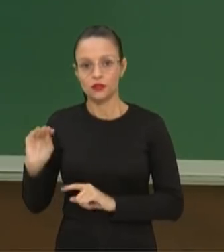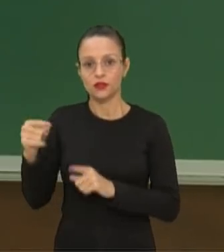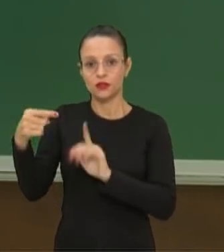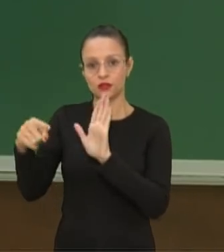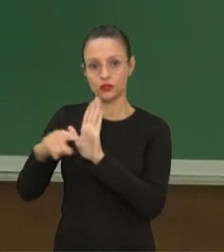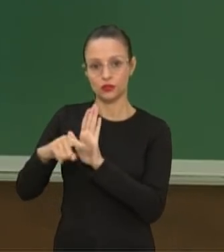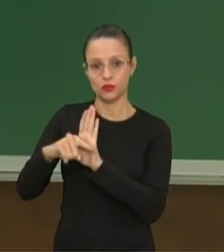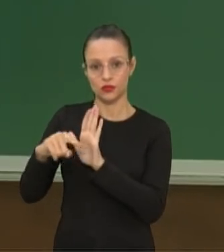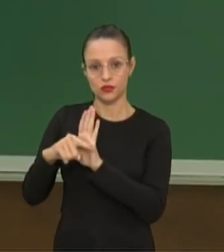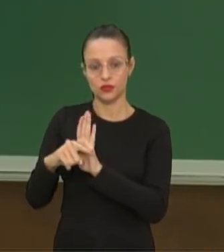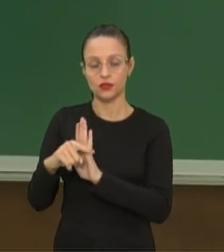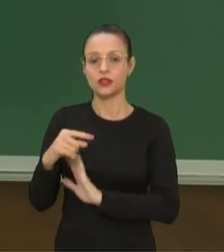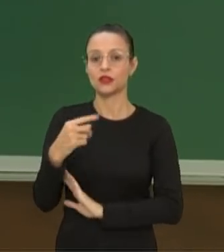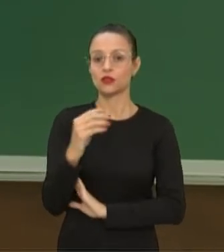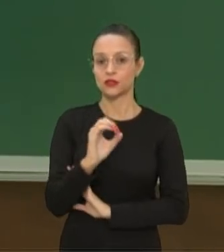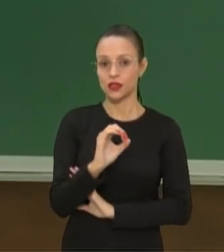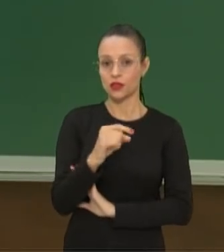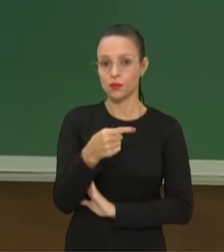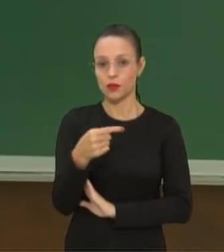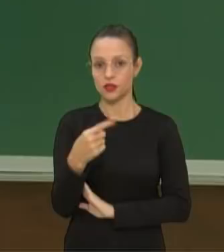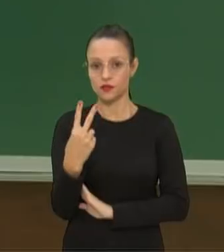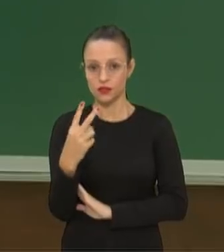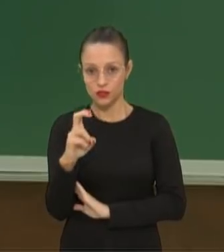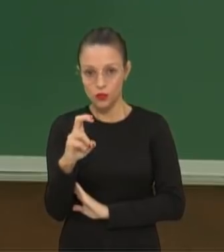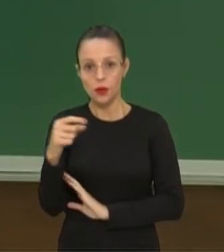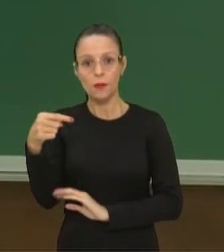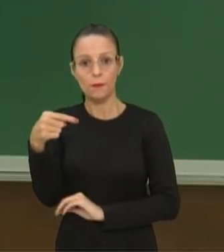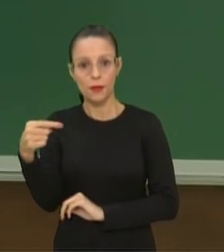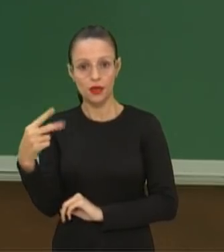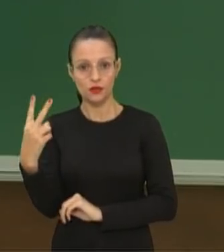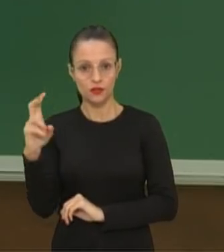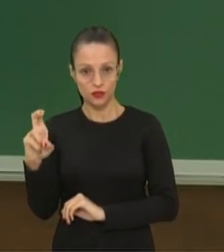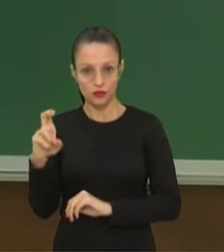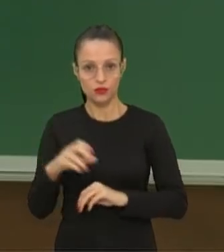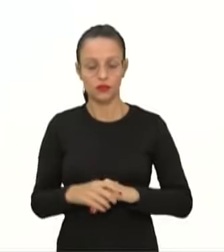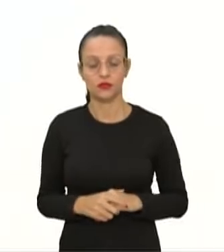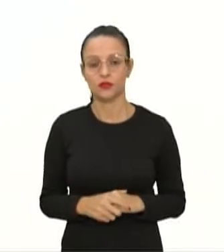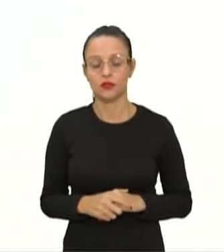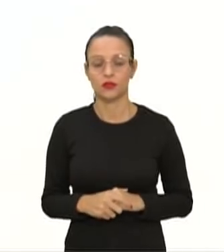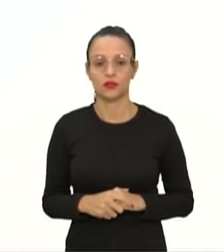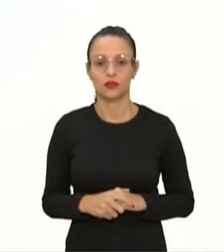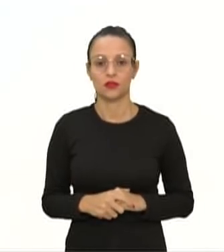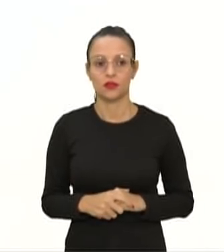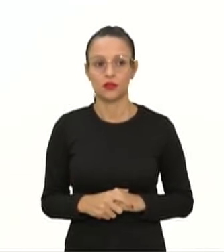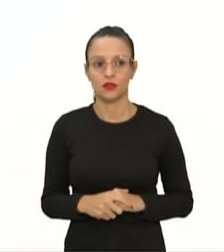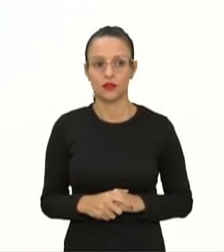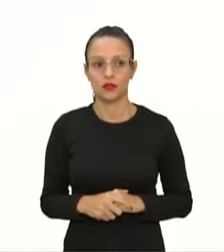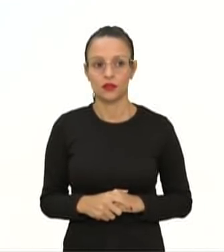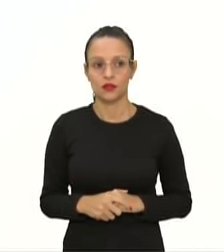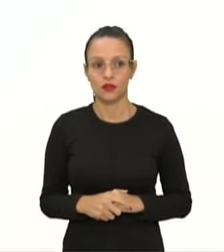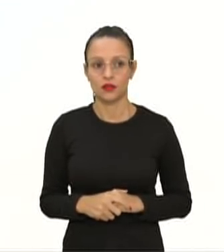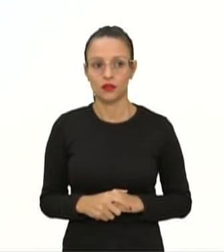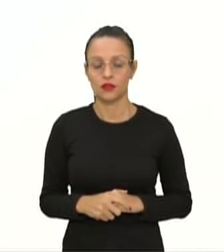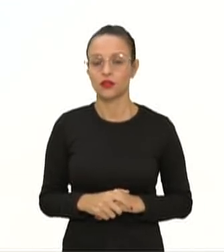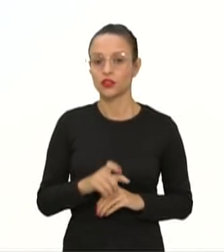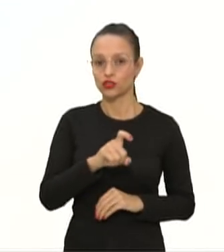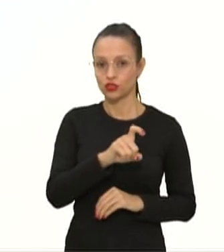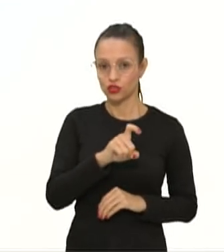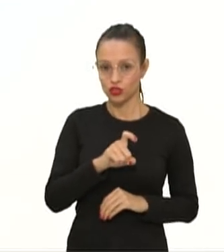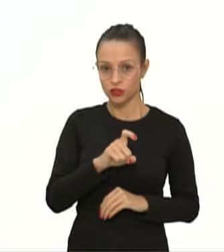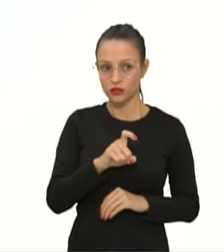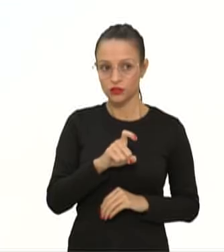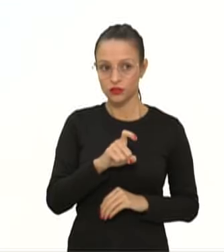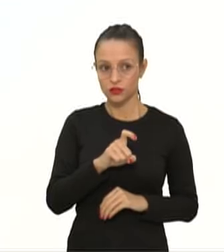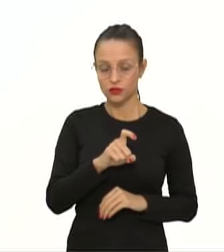Como eu tenho 0, 0 menos 25, menos 25. Então, dá uma olhada. Olha lá. O x já veio aqui